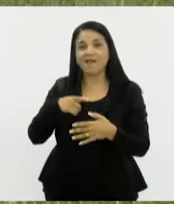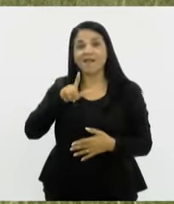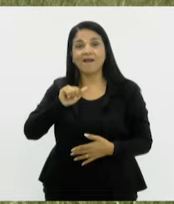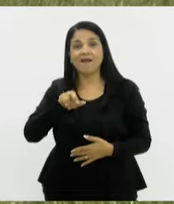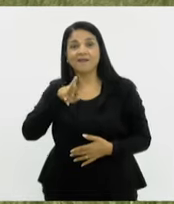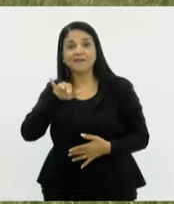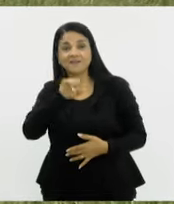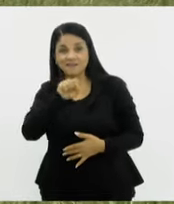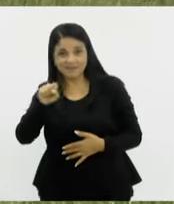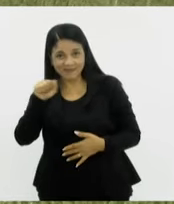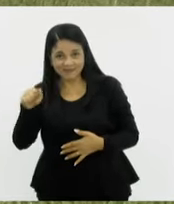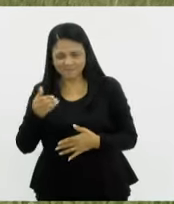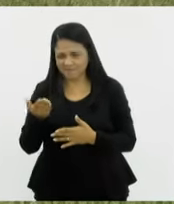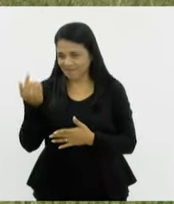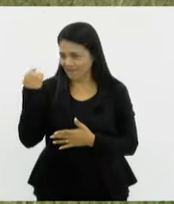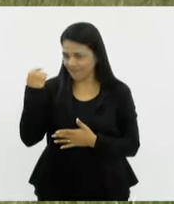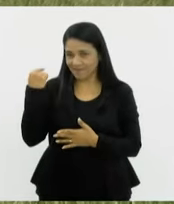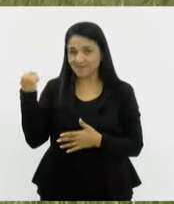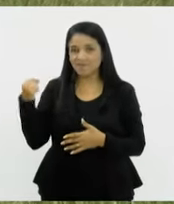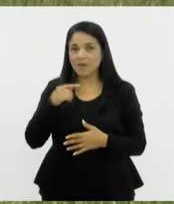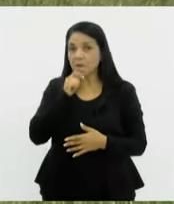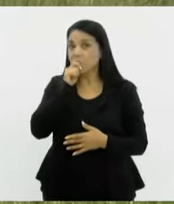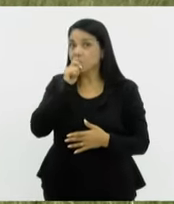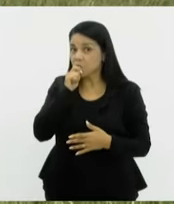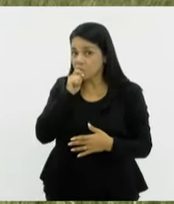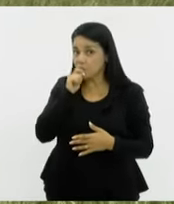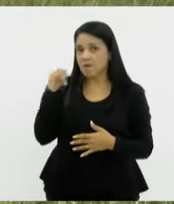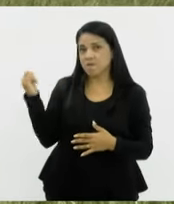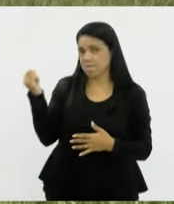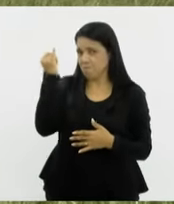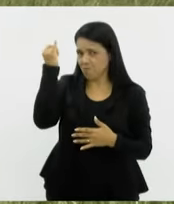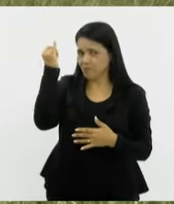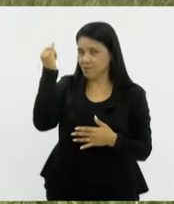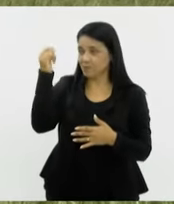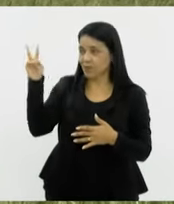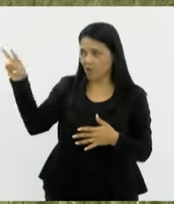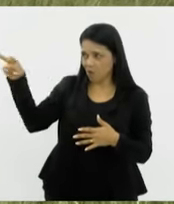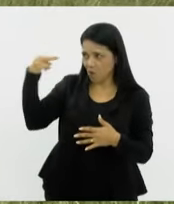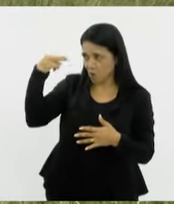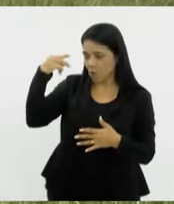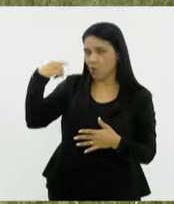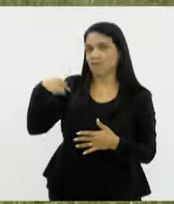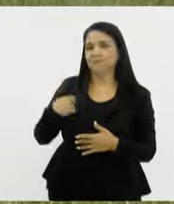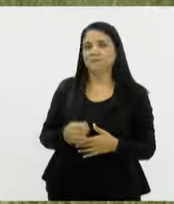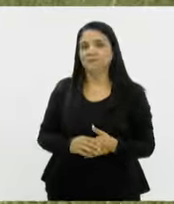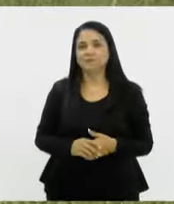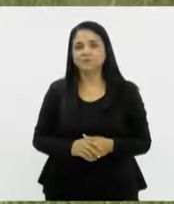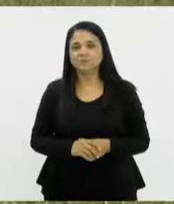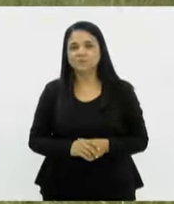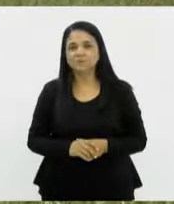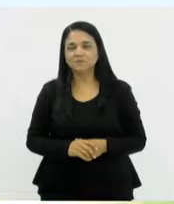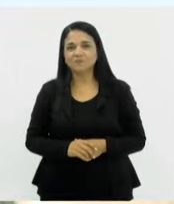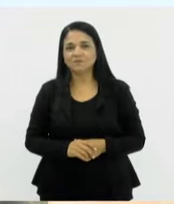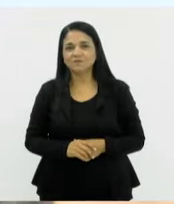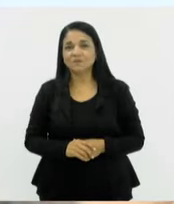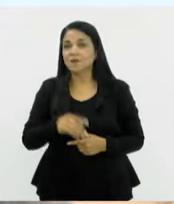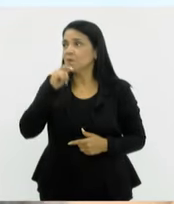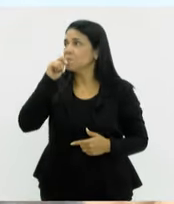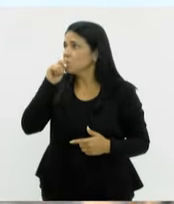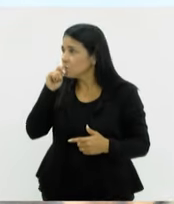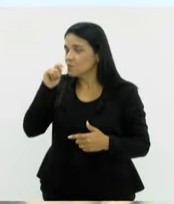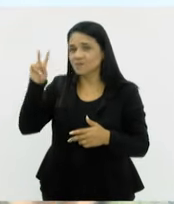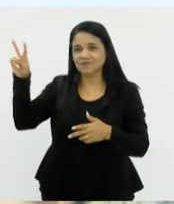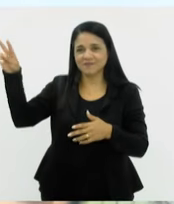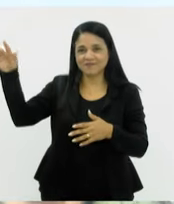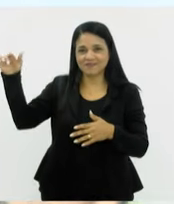ela vai fazer o apito, que é importante para que ela obedeça ao chamado. Vamos lá, Larissa?